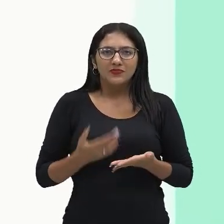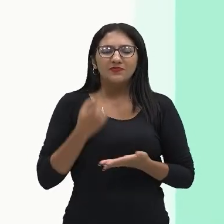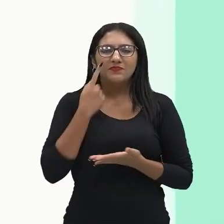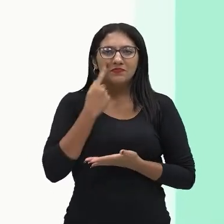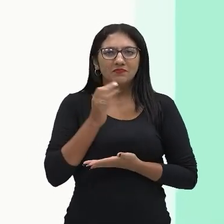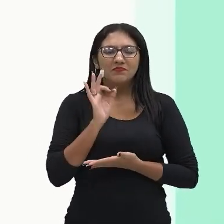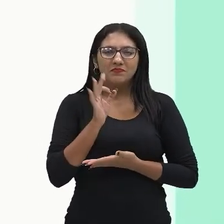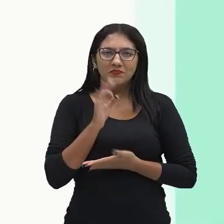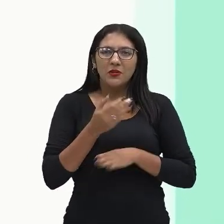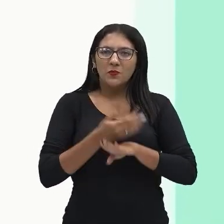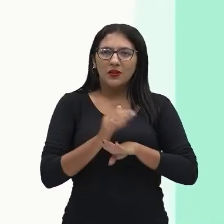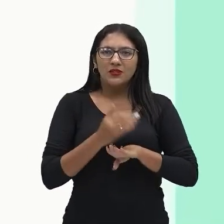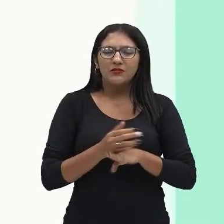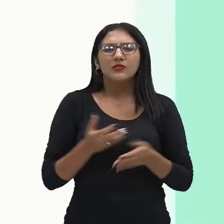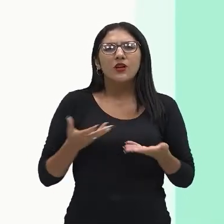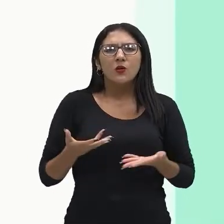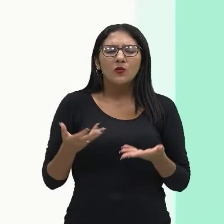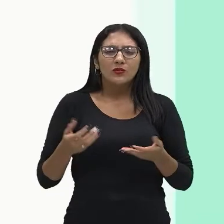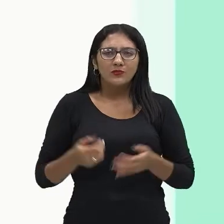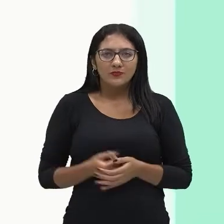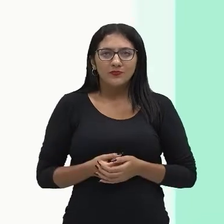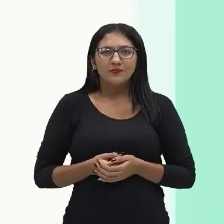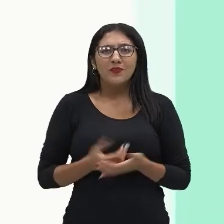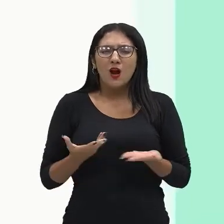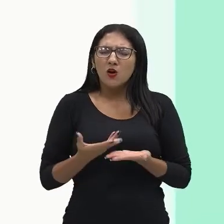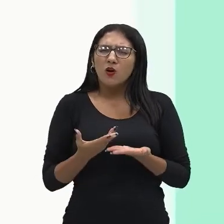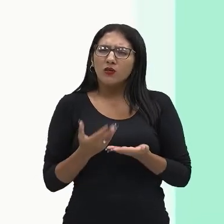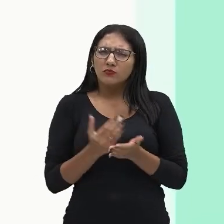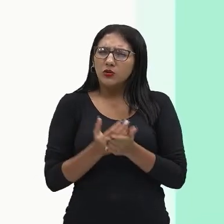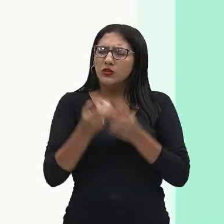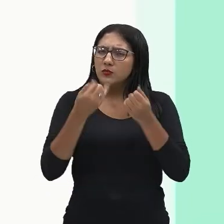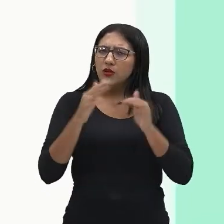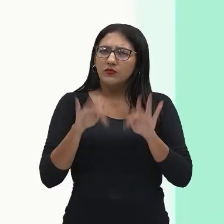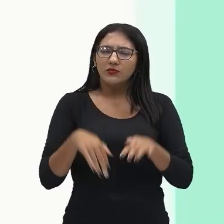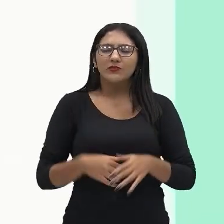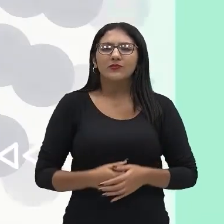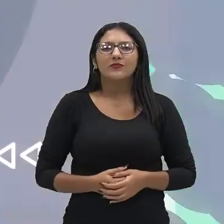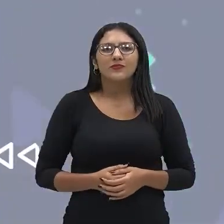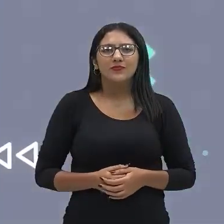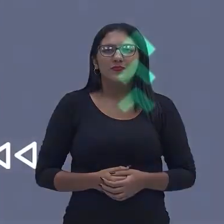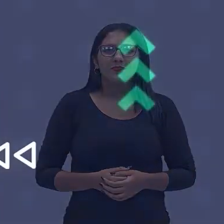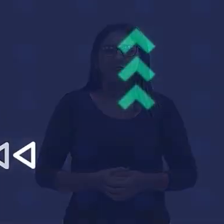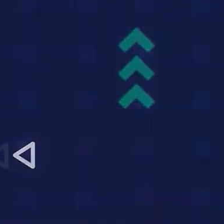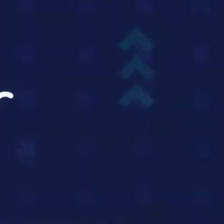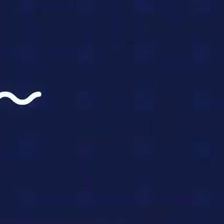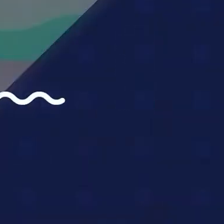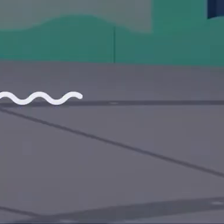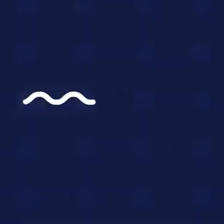nosso aplicando. E agora? Vamos para as nossas considerações finais.